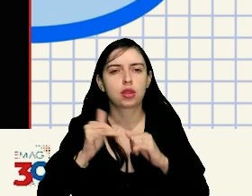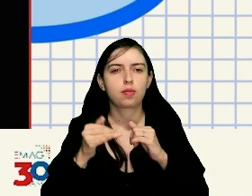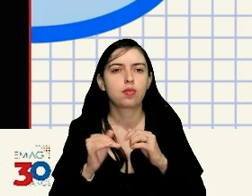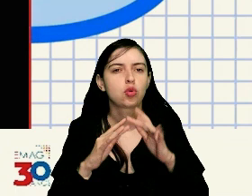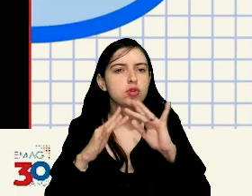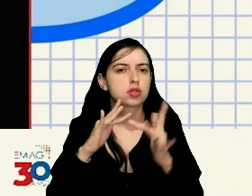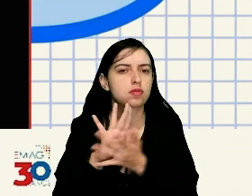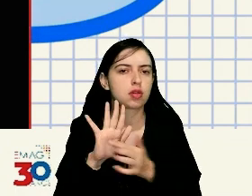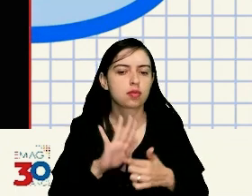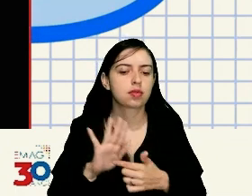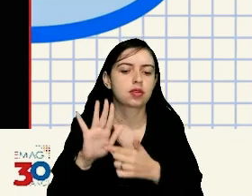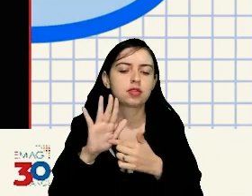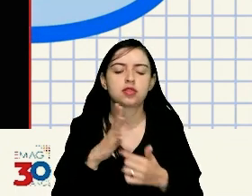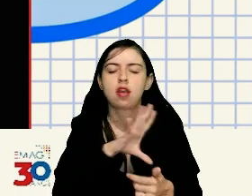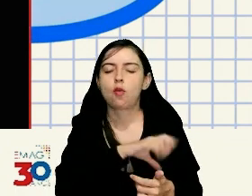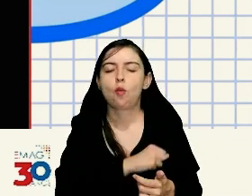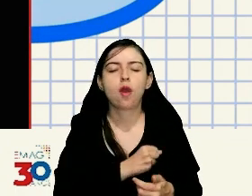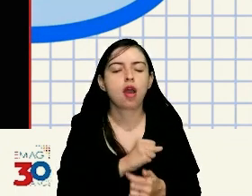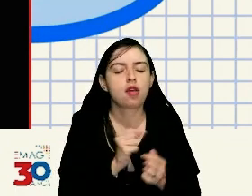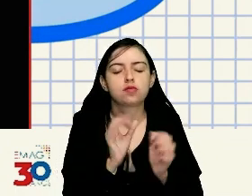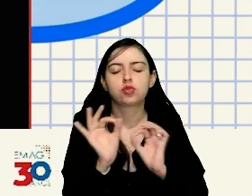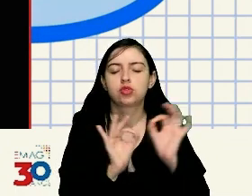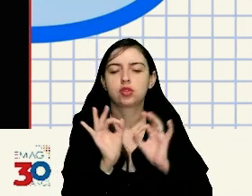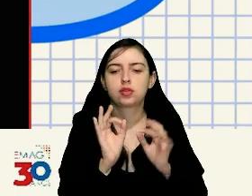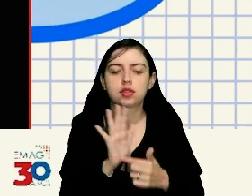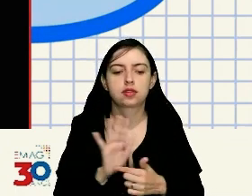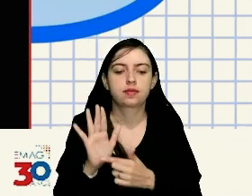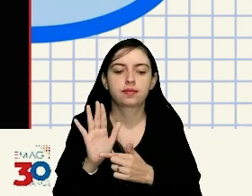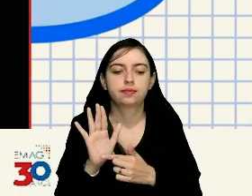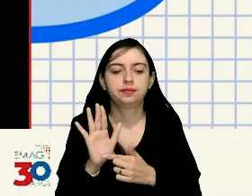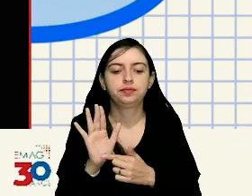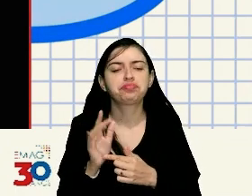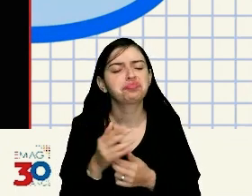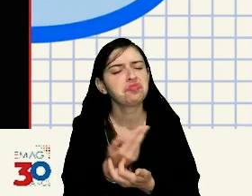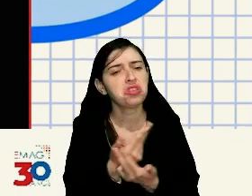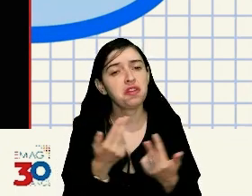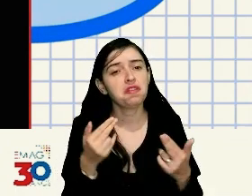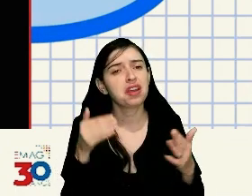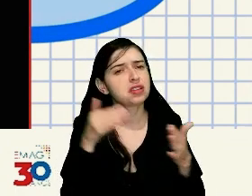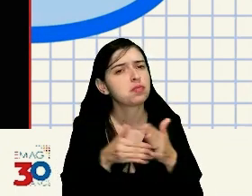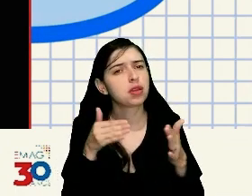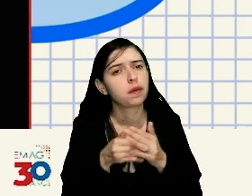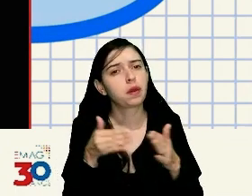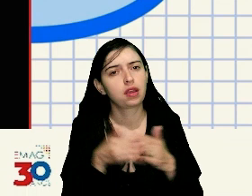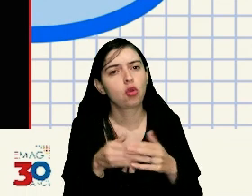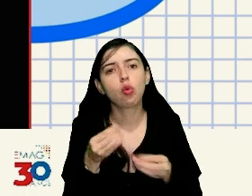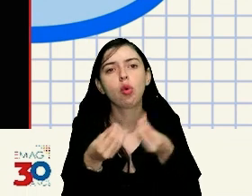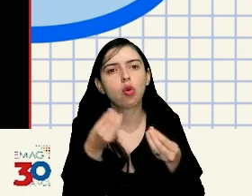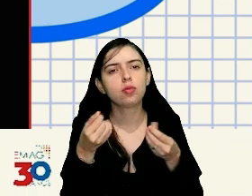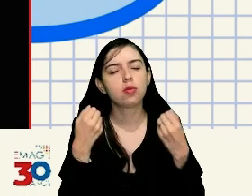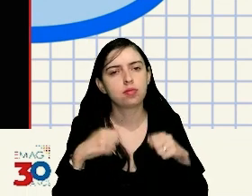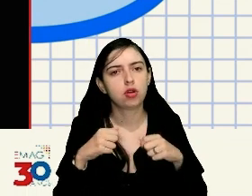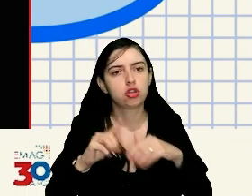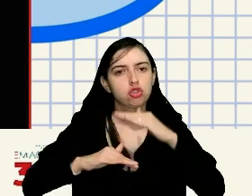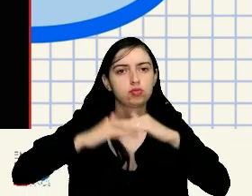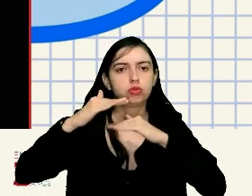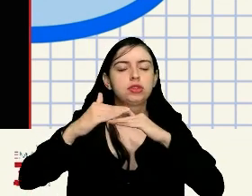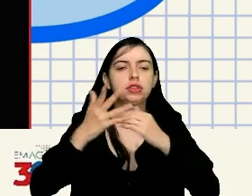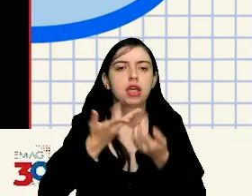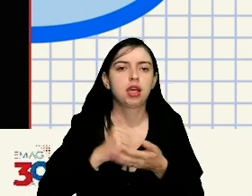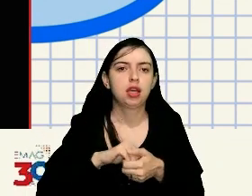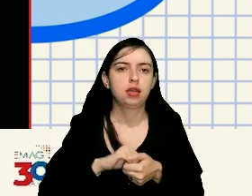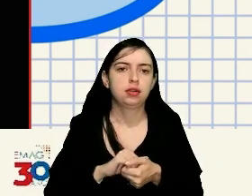apaixonado pelas artes dela. Então, assim, se tem tantas barreiras, como que a gente pode ultrapassar essas barreiras para nós,